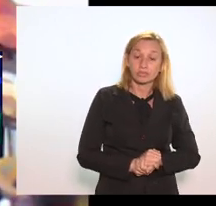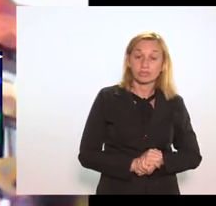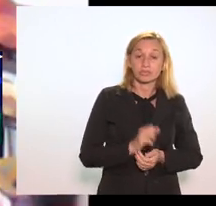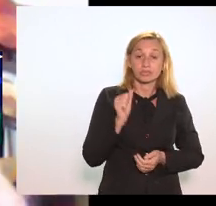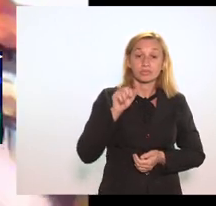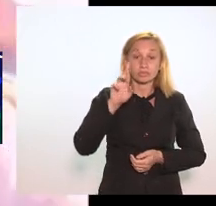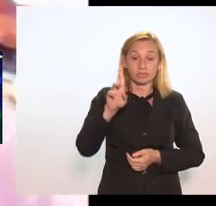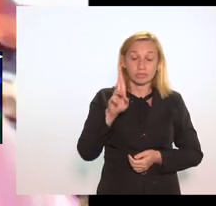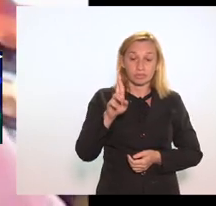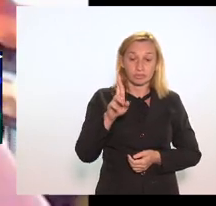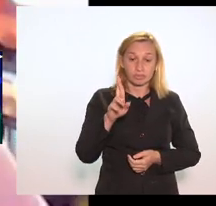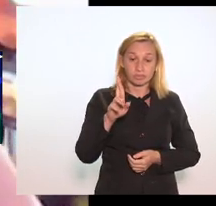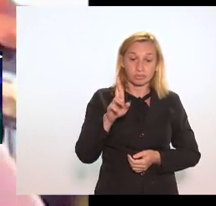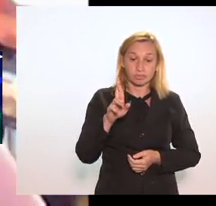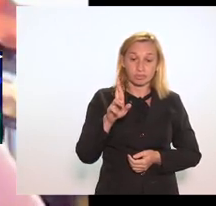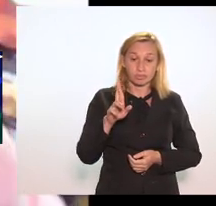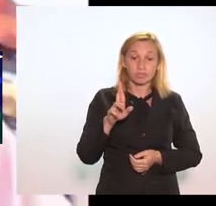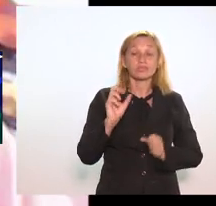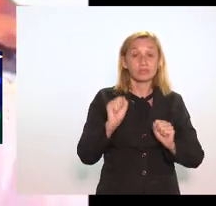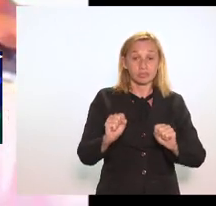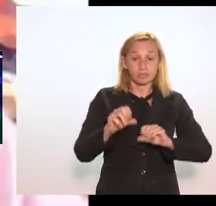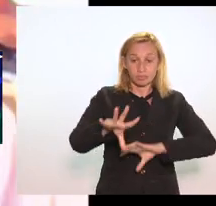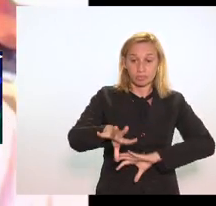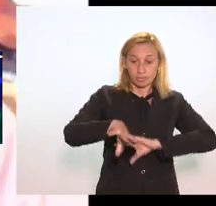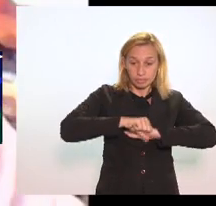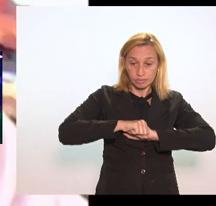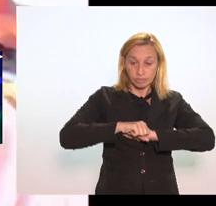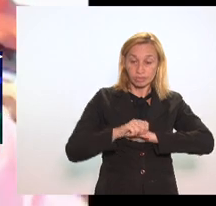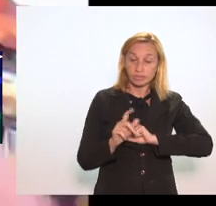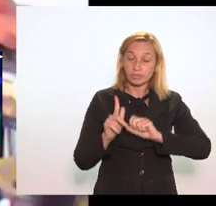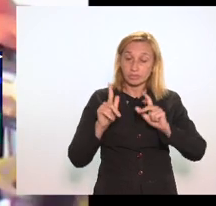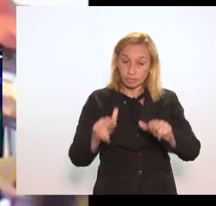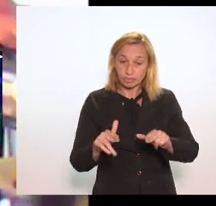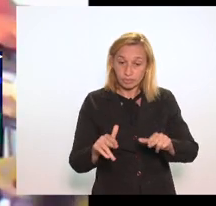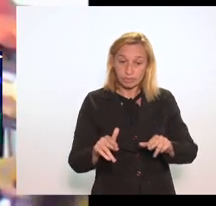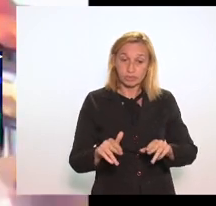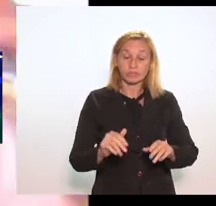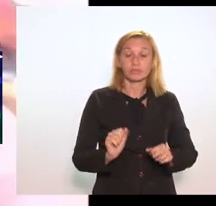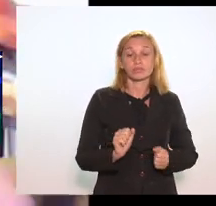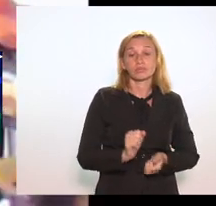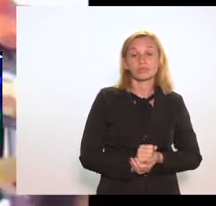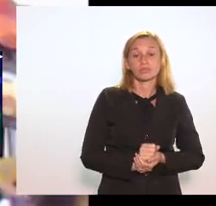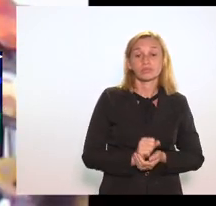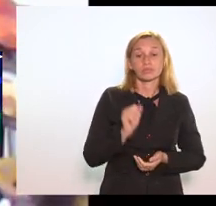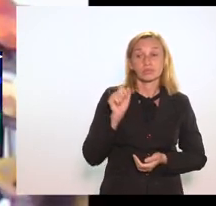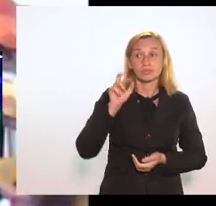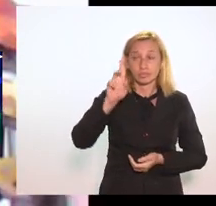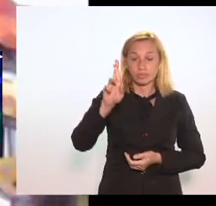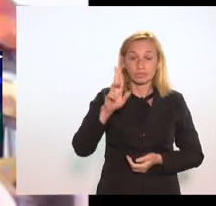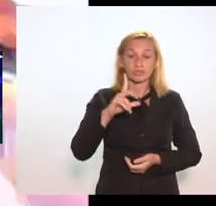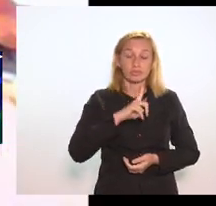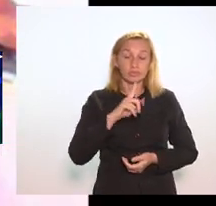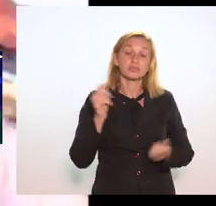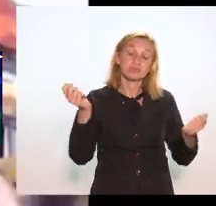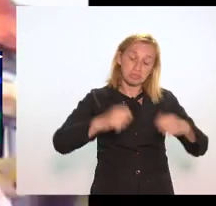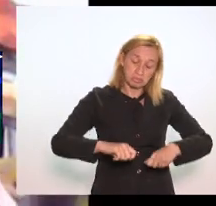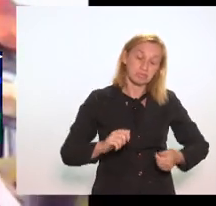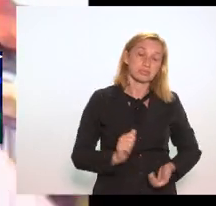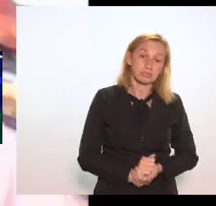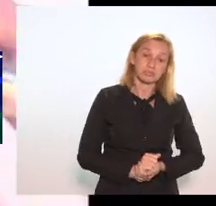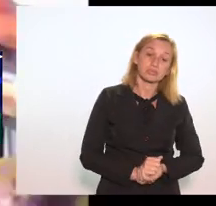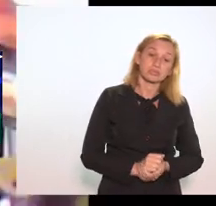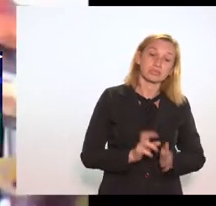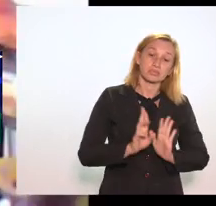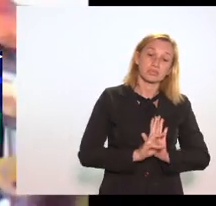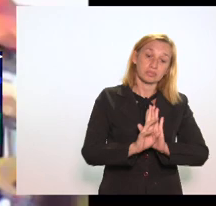ar livre pode levar tamanha aglomeração que mesmo espaço ao ar livre ventilado tenha possibilidades